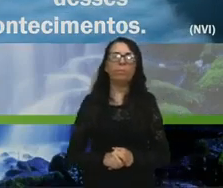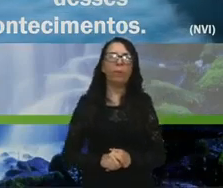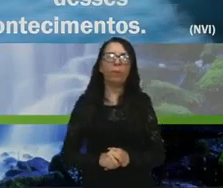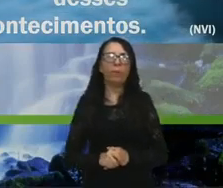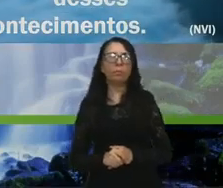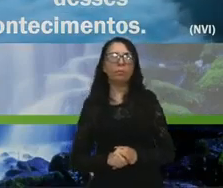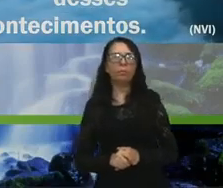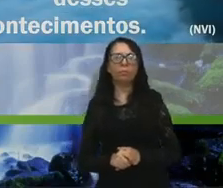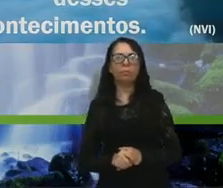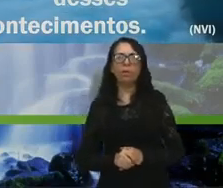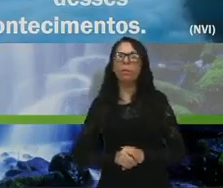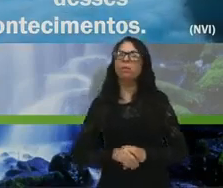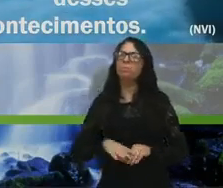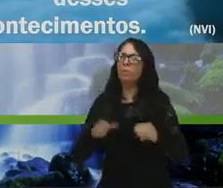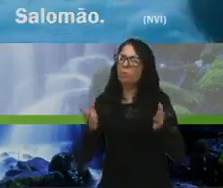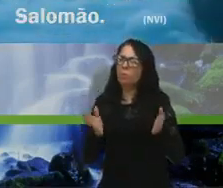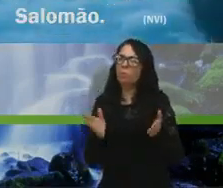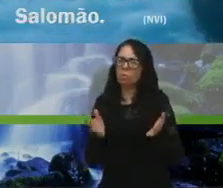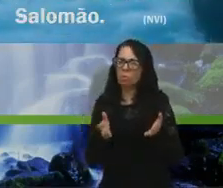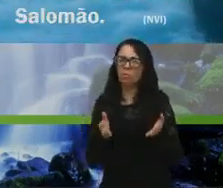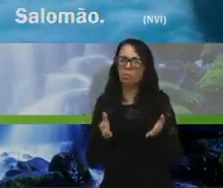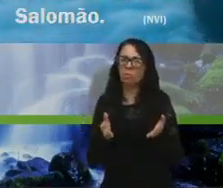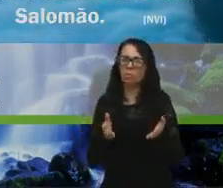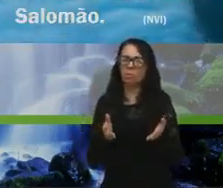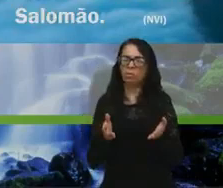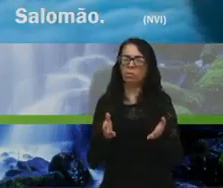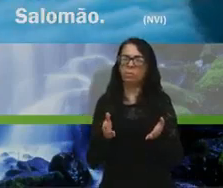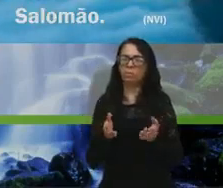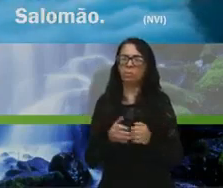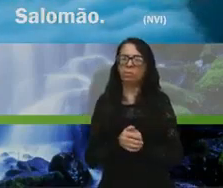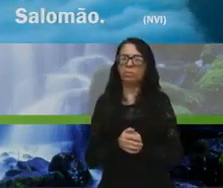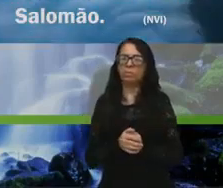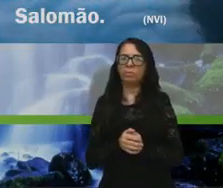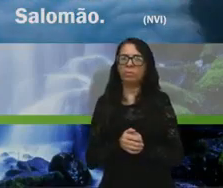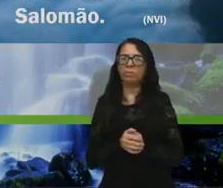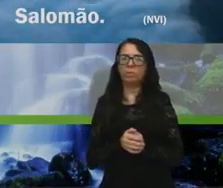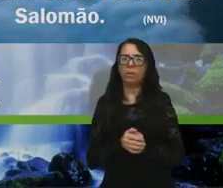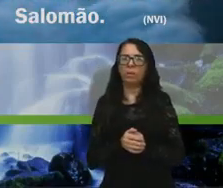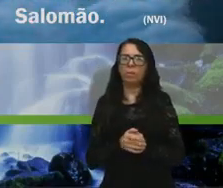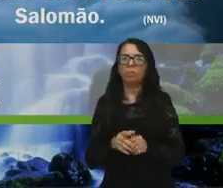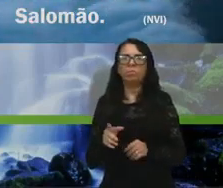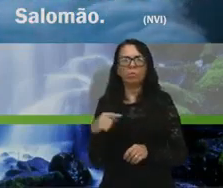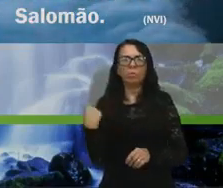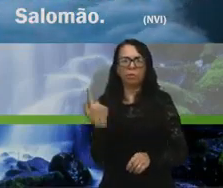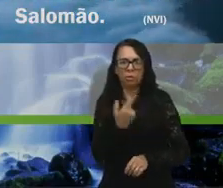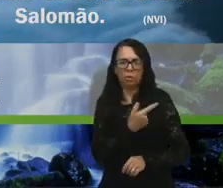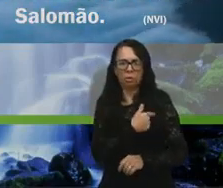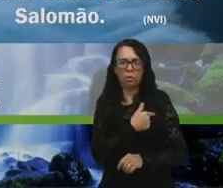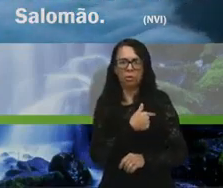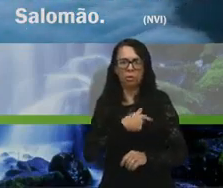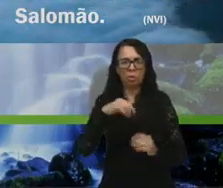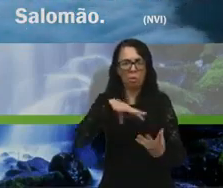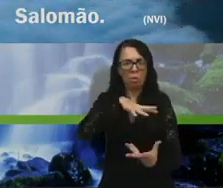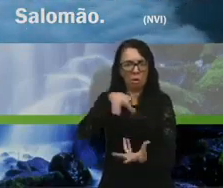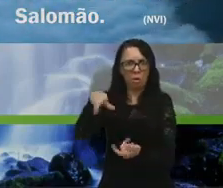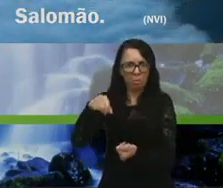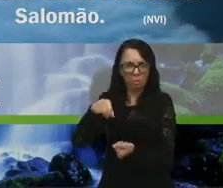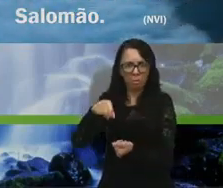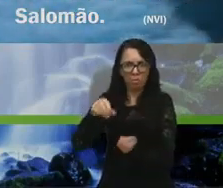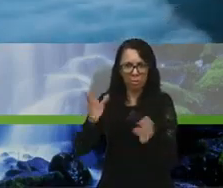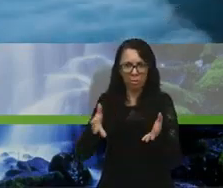saber que, mesmo sendo uma comunidade de discípulos de Cristo, numa comunidade do